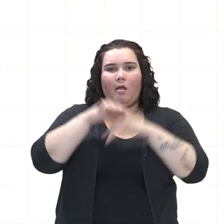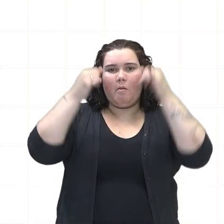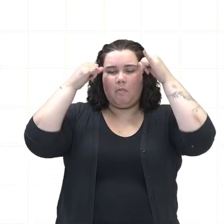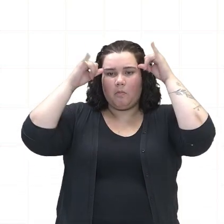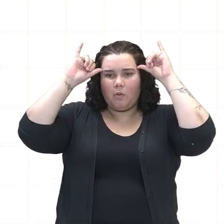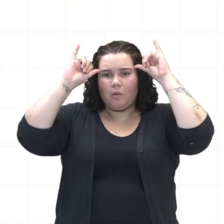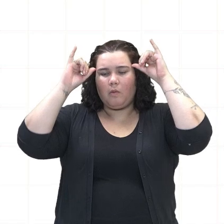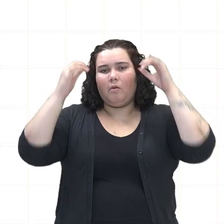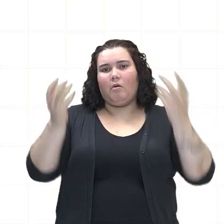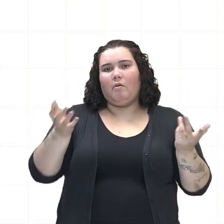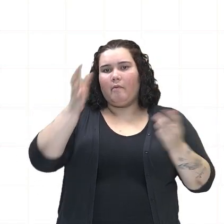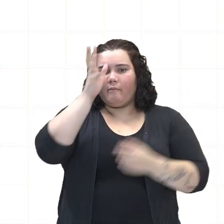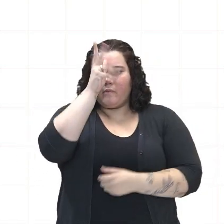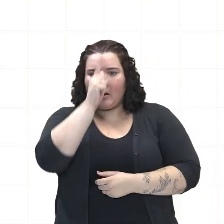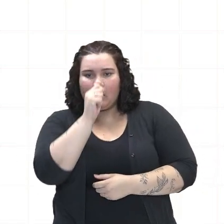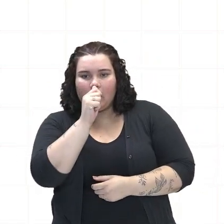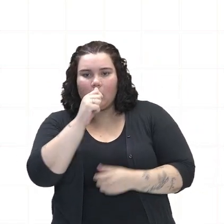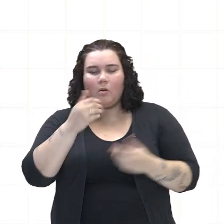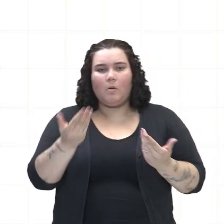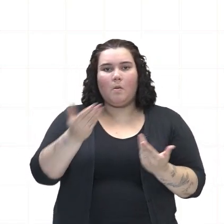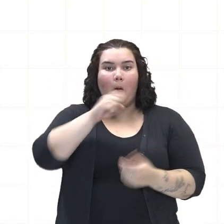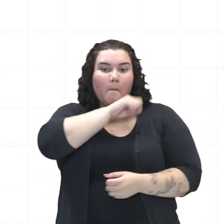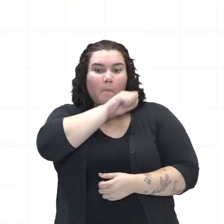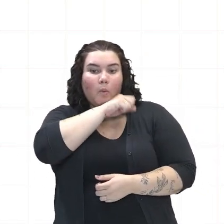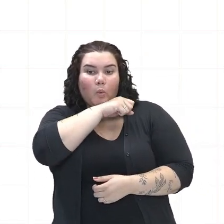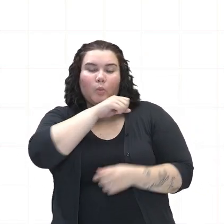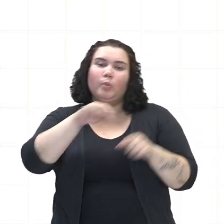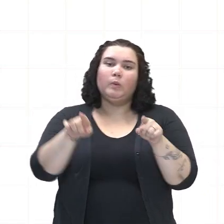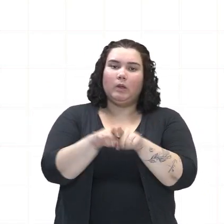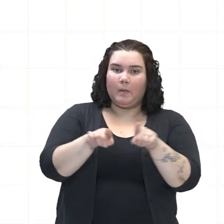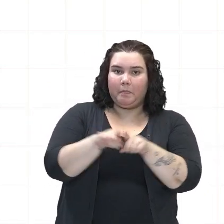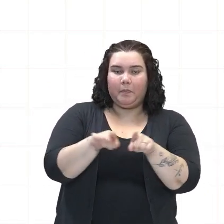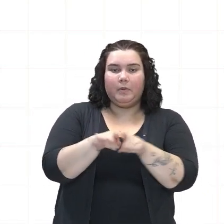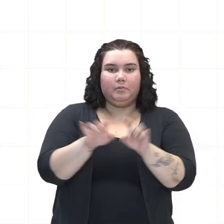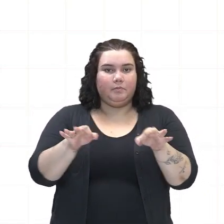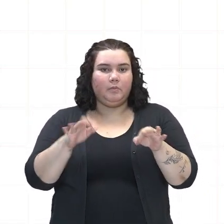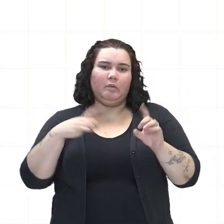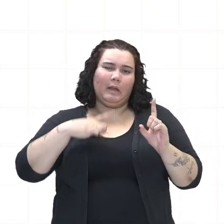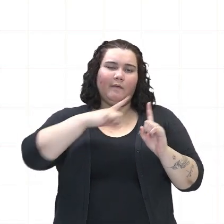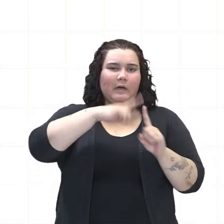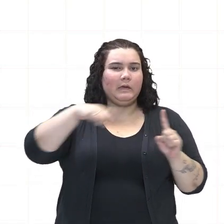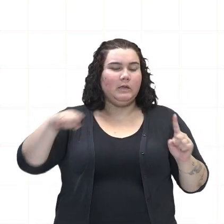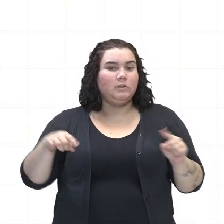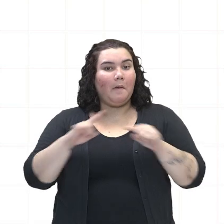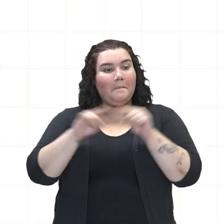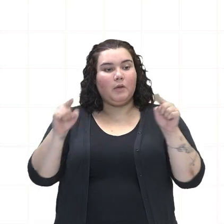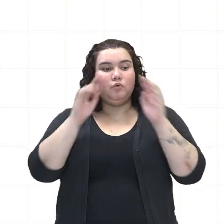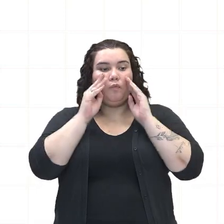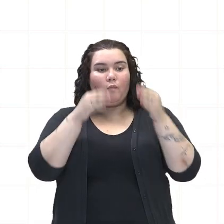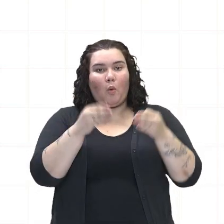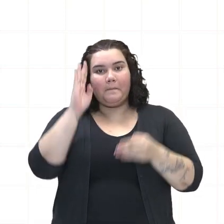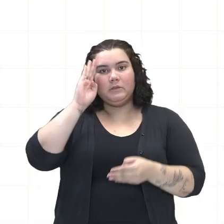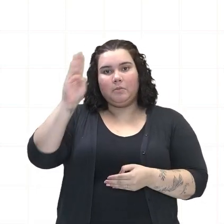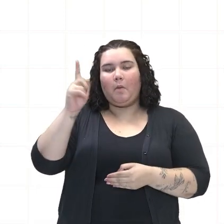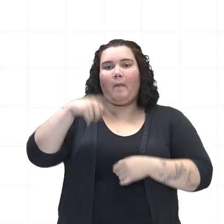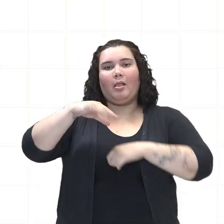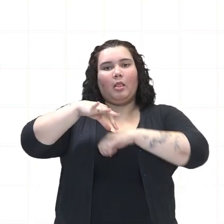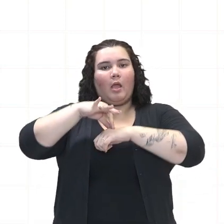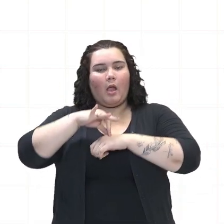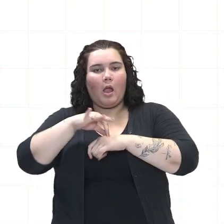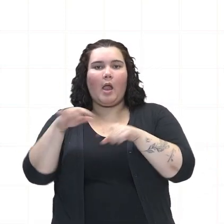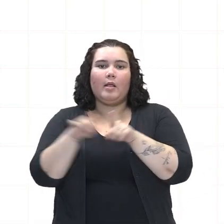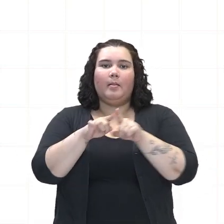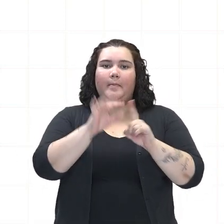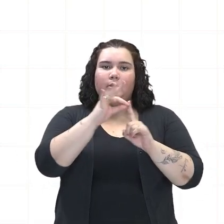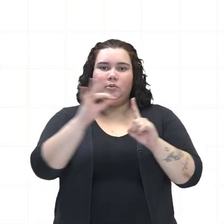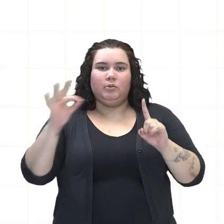frango também, né, de porco, então tem uma variação nesse sentido, mas o destaque vai para carne e para soja no Brasil